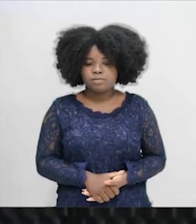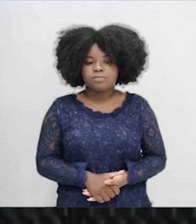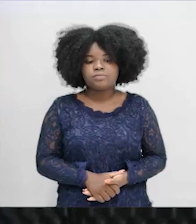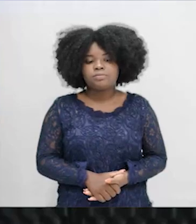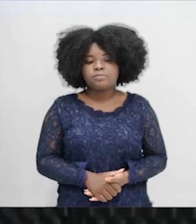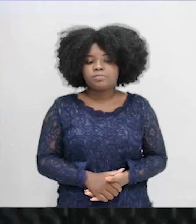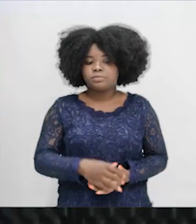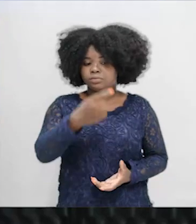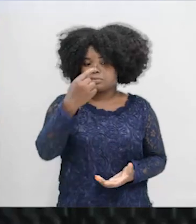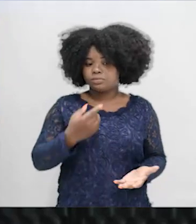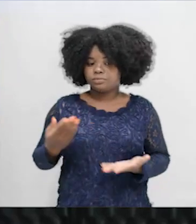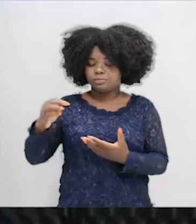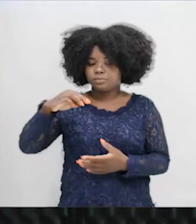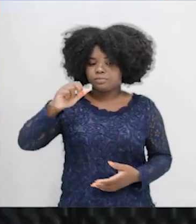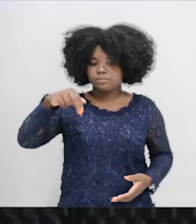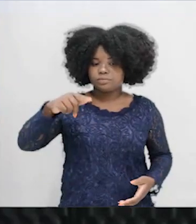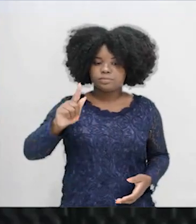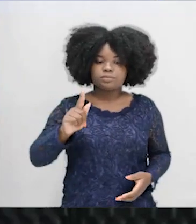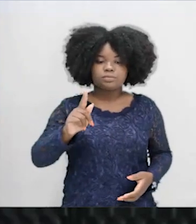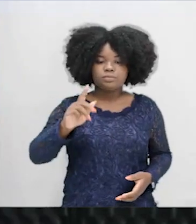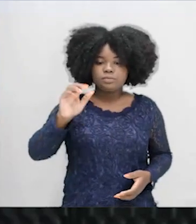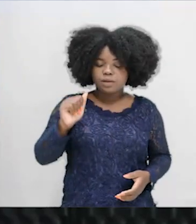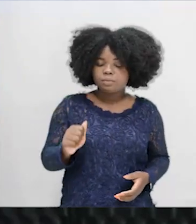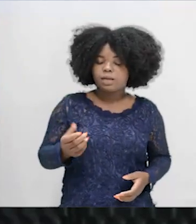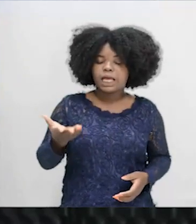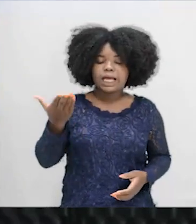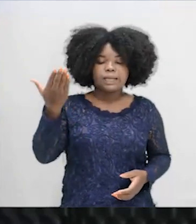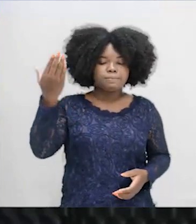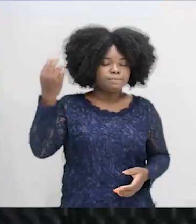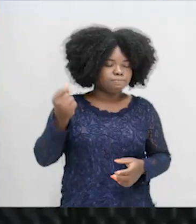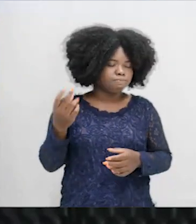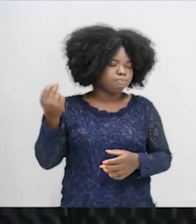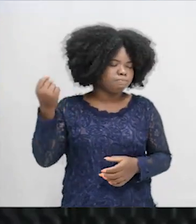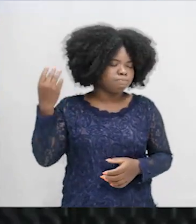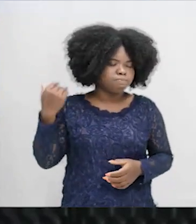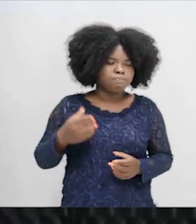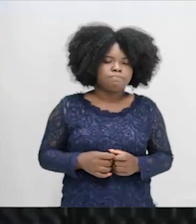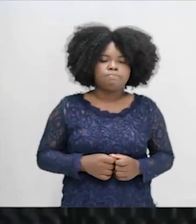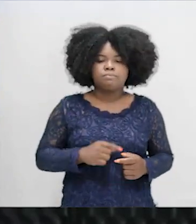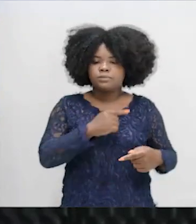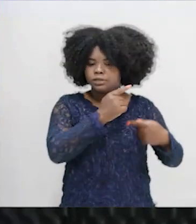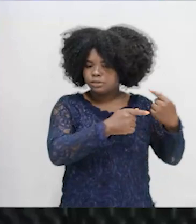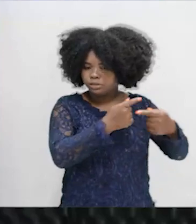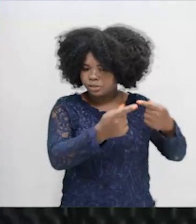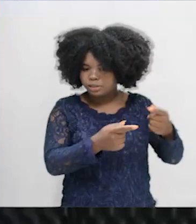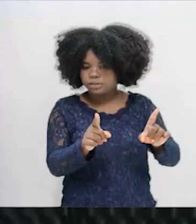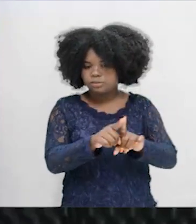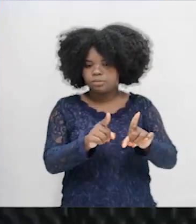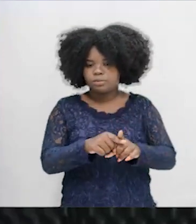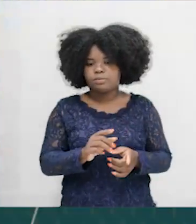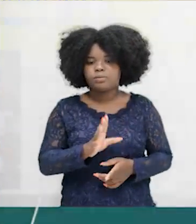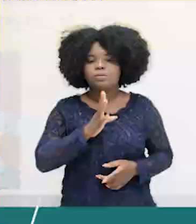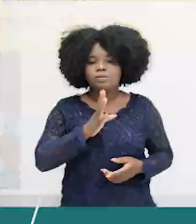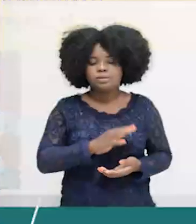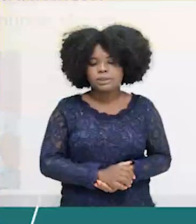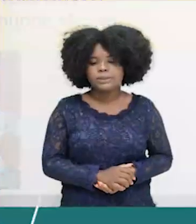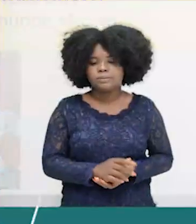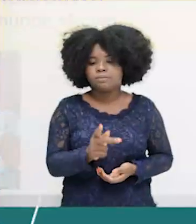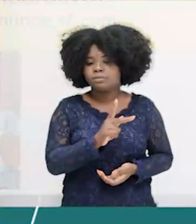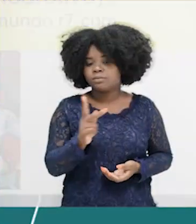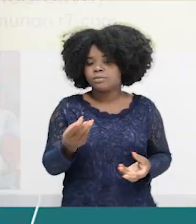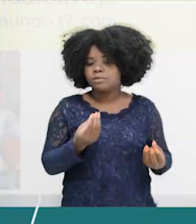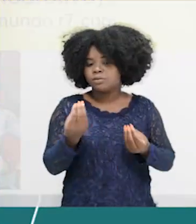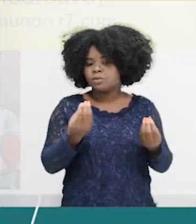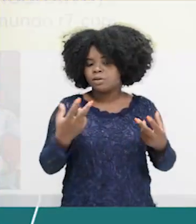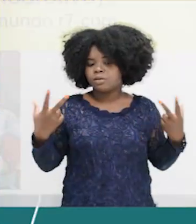esse aqui é um dos mangás mais antigos dessa nova estrutura de geração de mangás conhecidos. Professor, o mangá